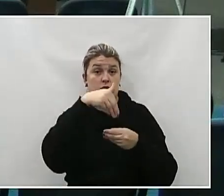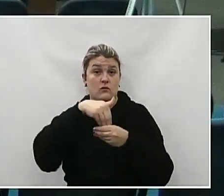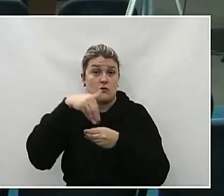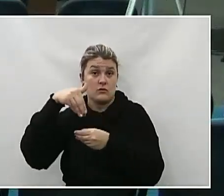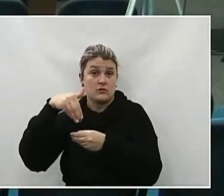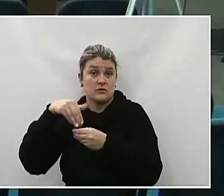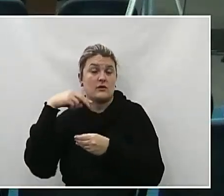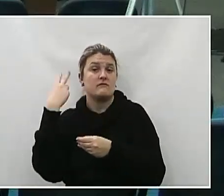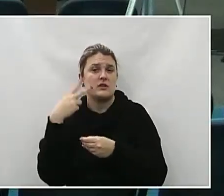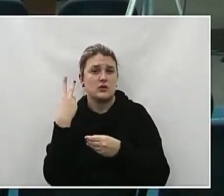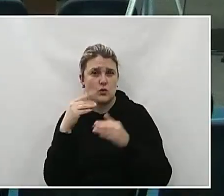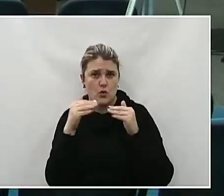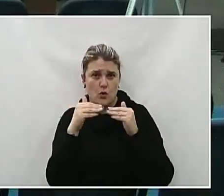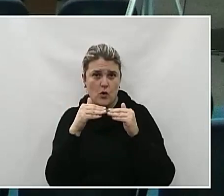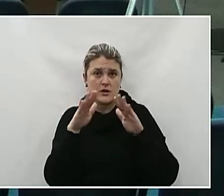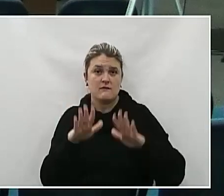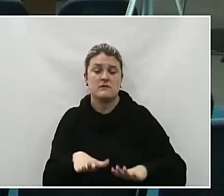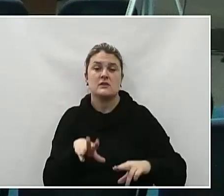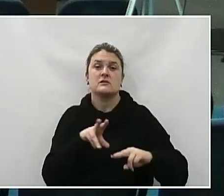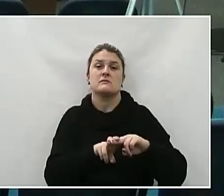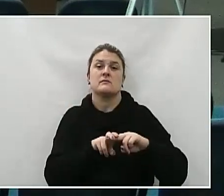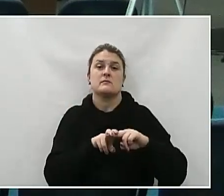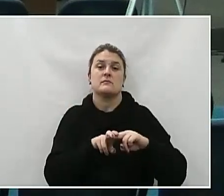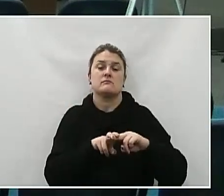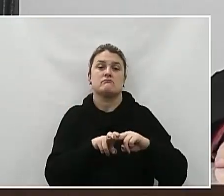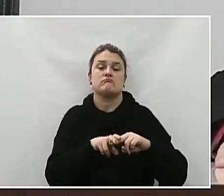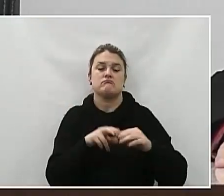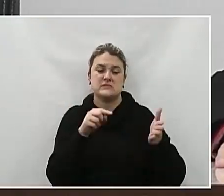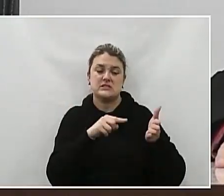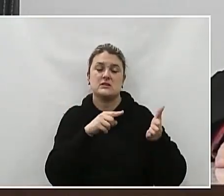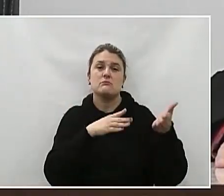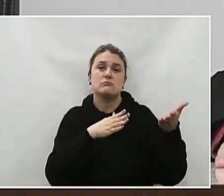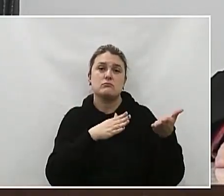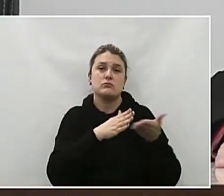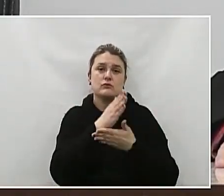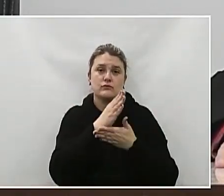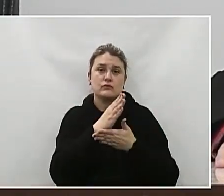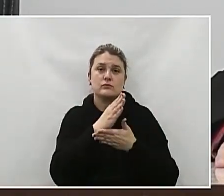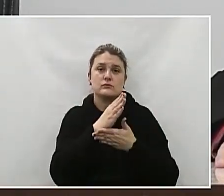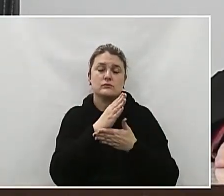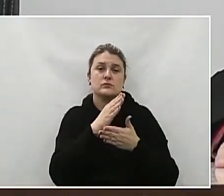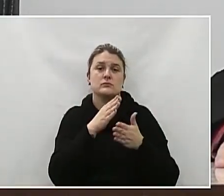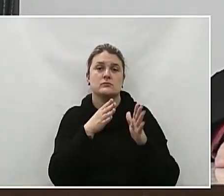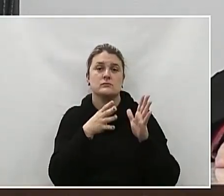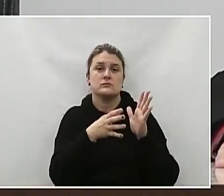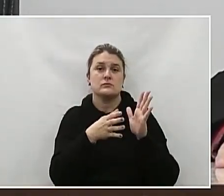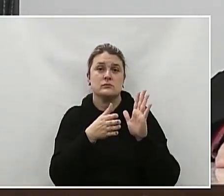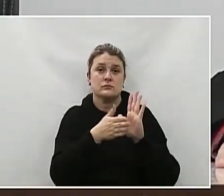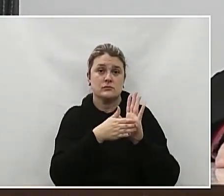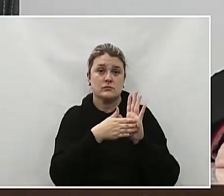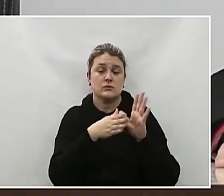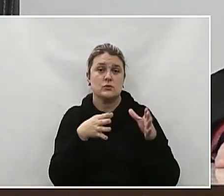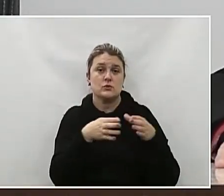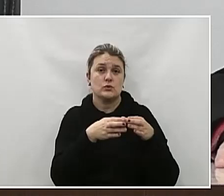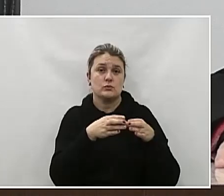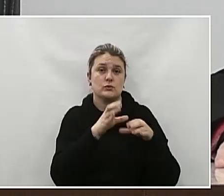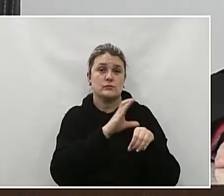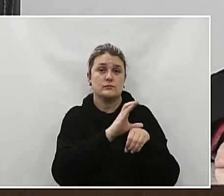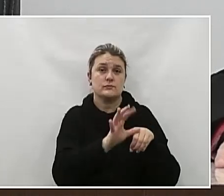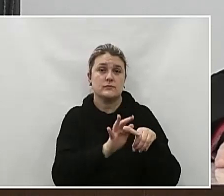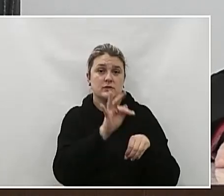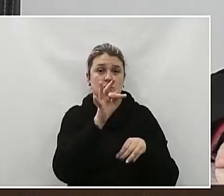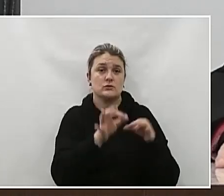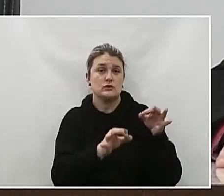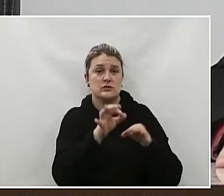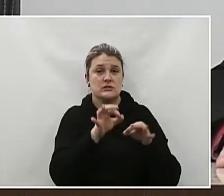Senhores vereadores Que aprovam Permaneça como estão Está aprovado O parecer fundamentado Da comissão de constituição Justiça e